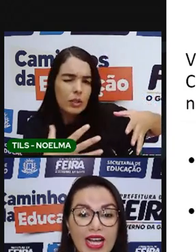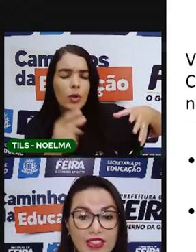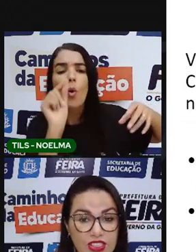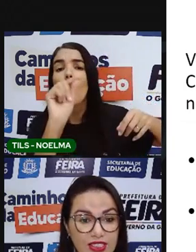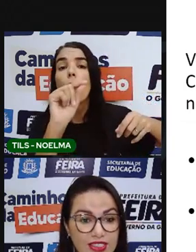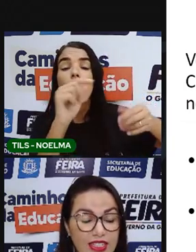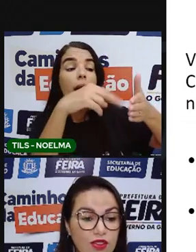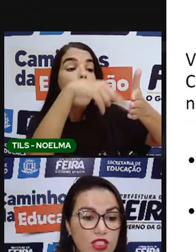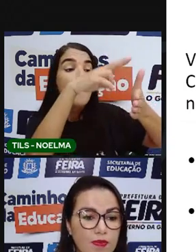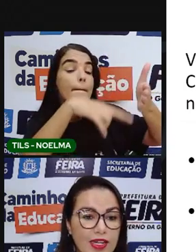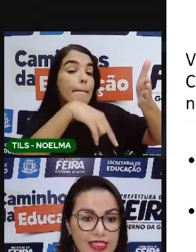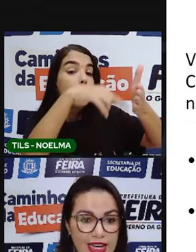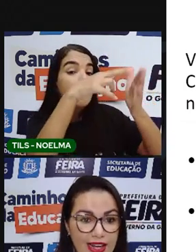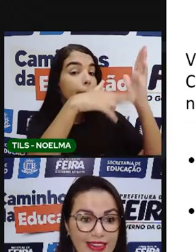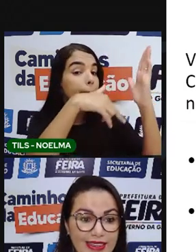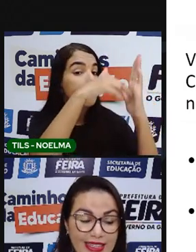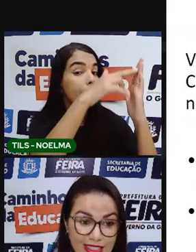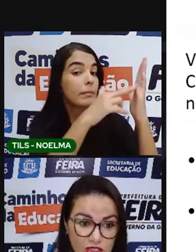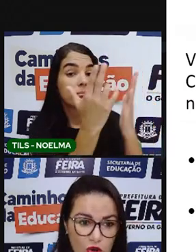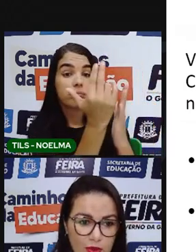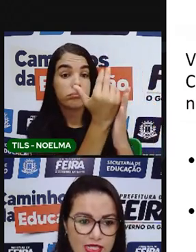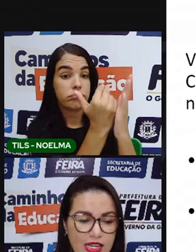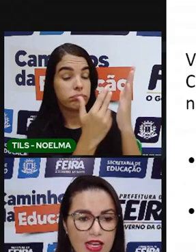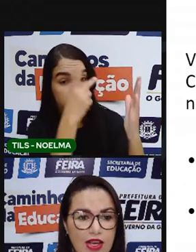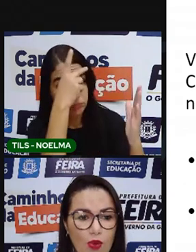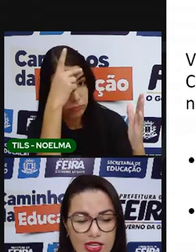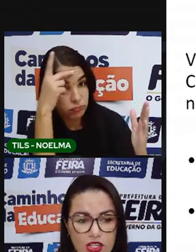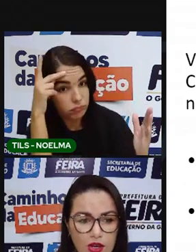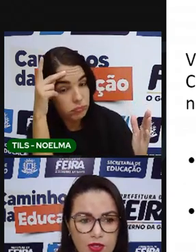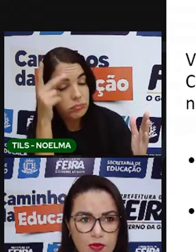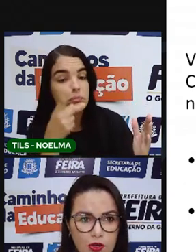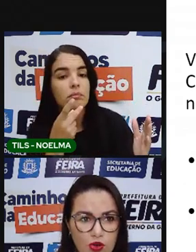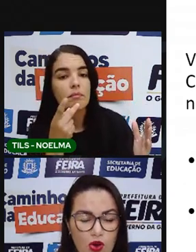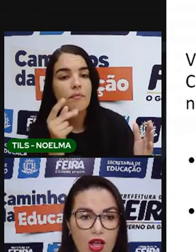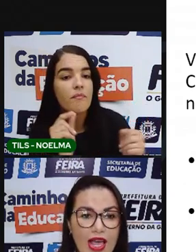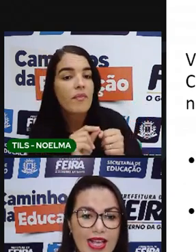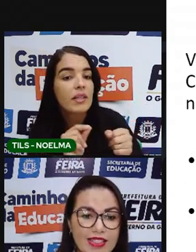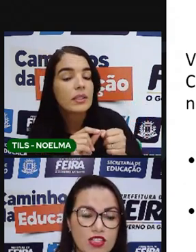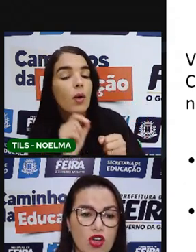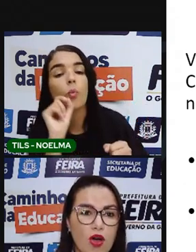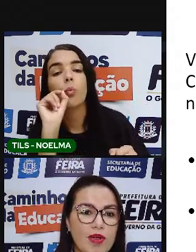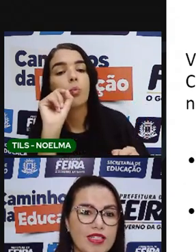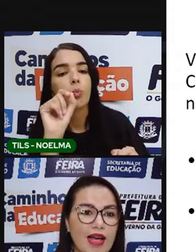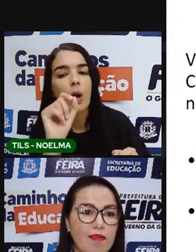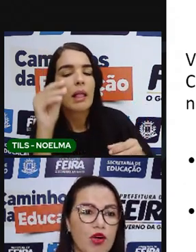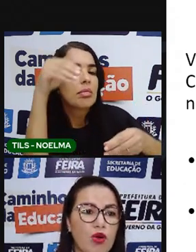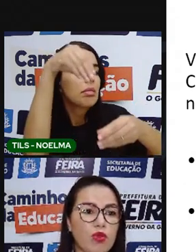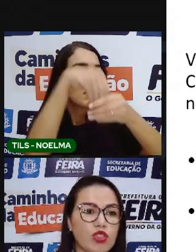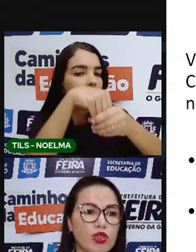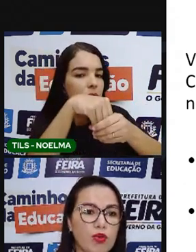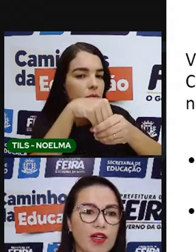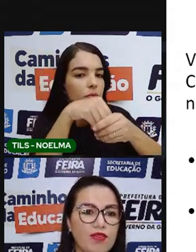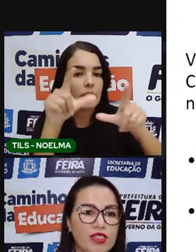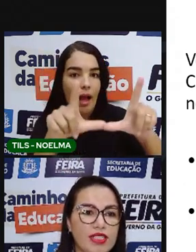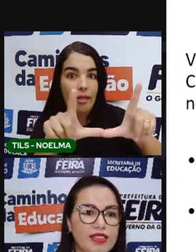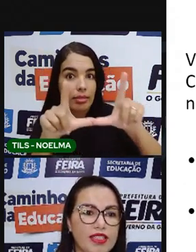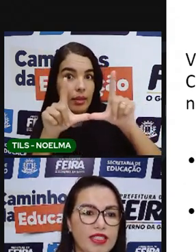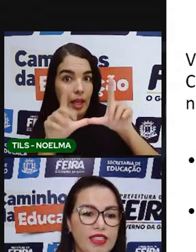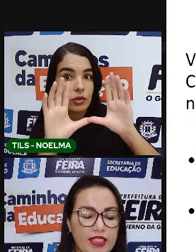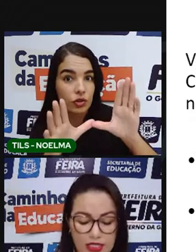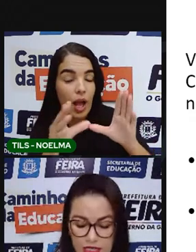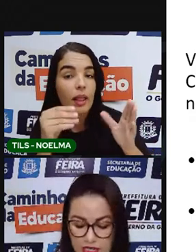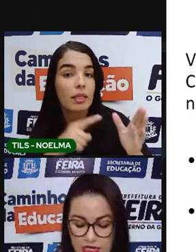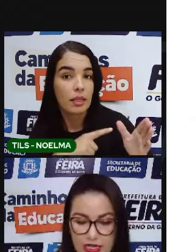o que os artistas queremos pensar na dobras quais notas pronto essas obras para provas para